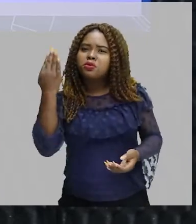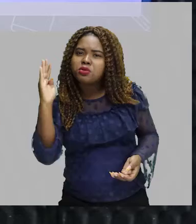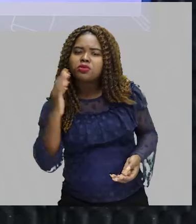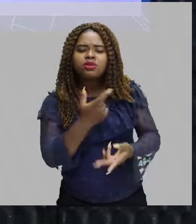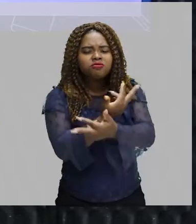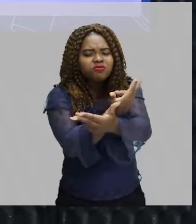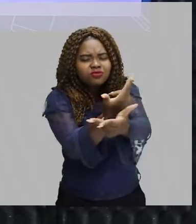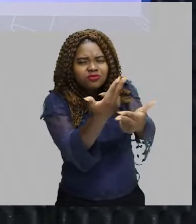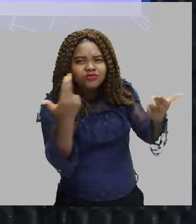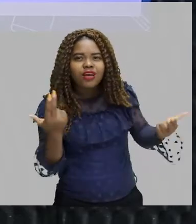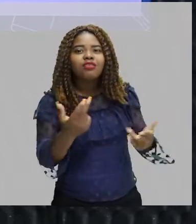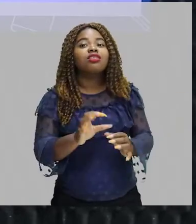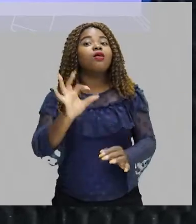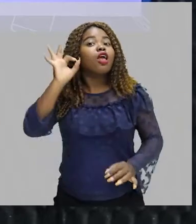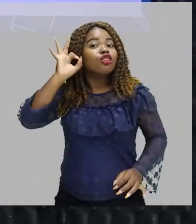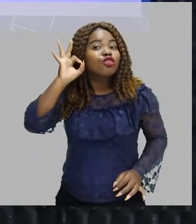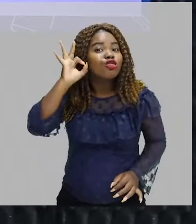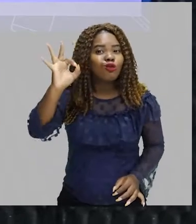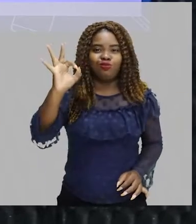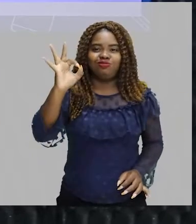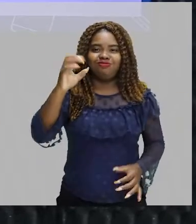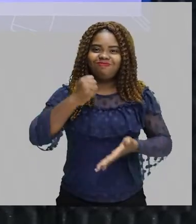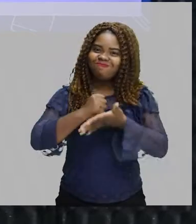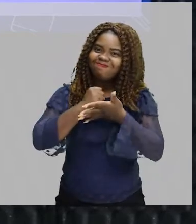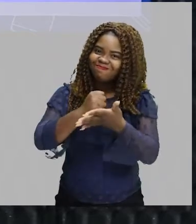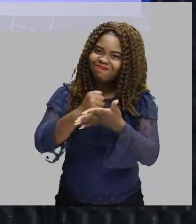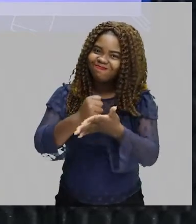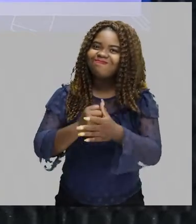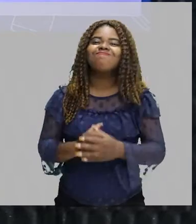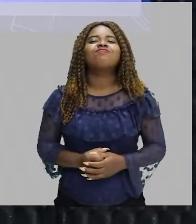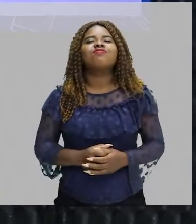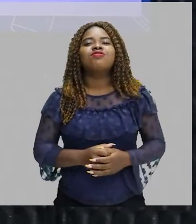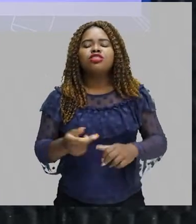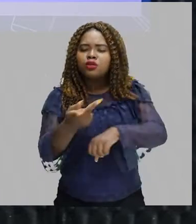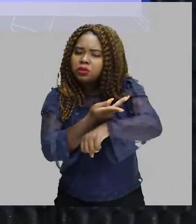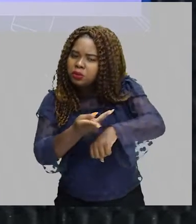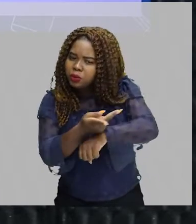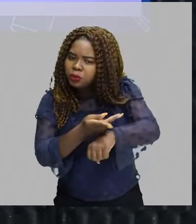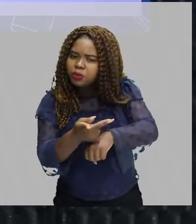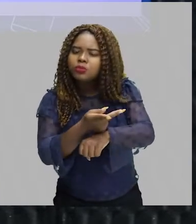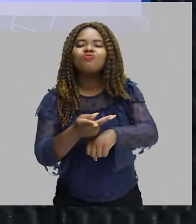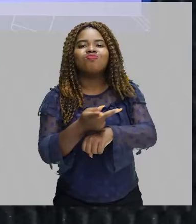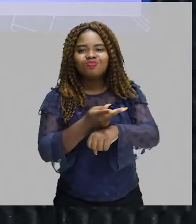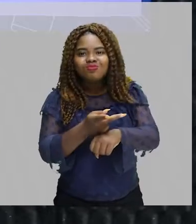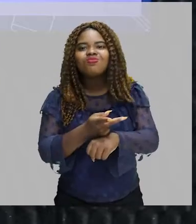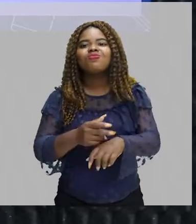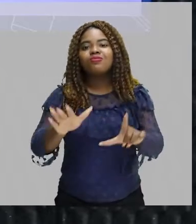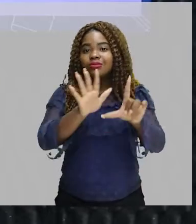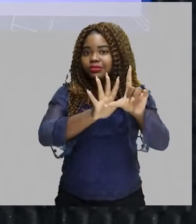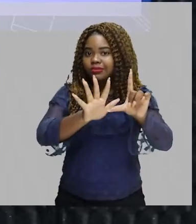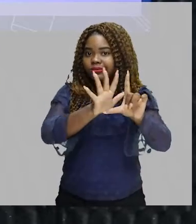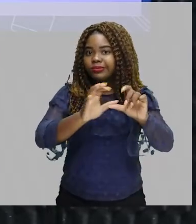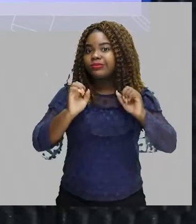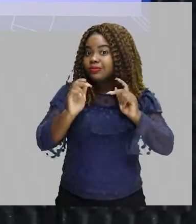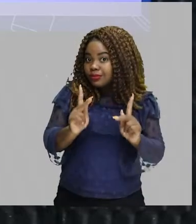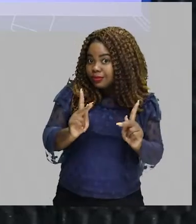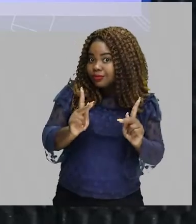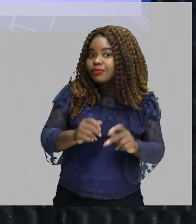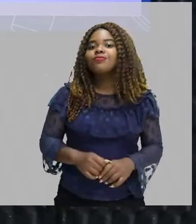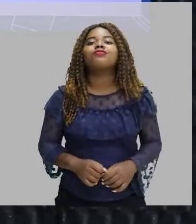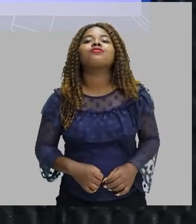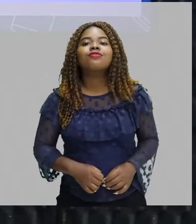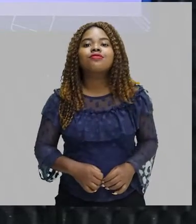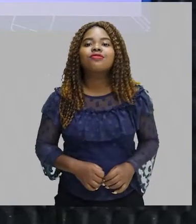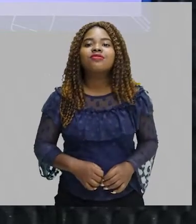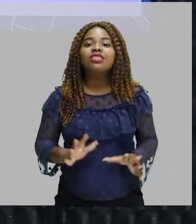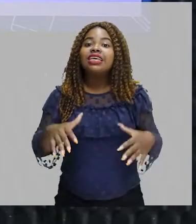aí top, tá? Para te ajudar. Então nos procura lá na plataforma Gonçalves Dias que a gente está te esperando. Beleza? Então,